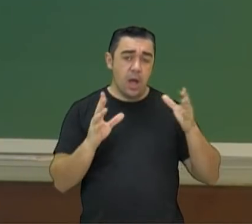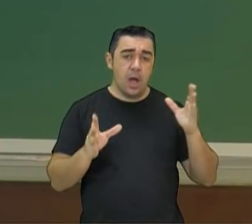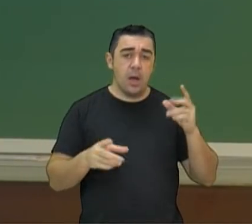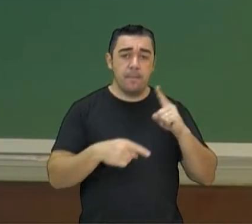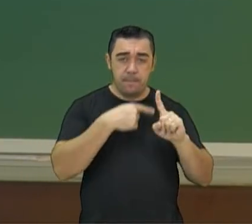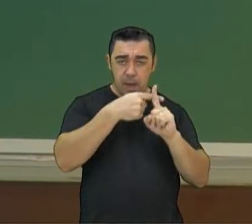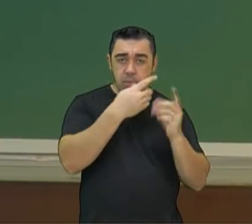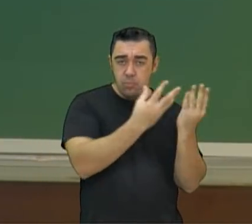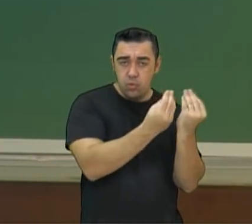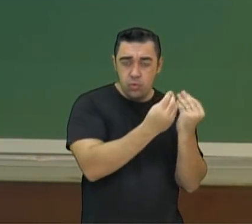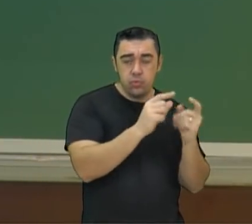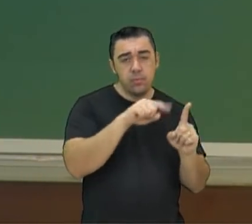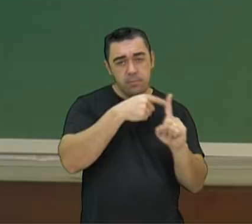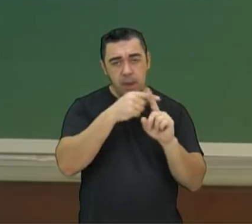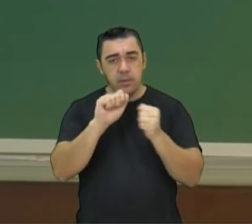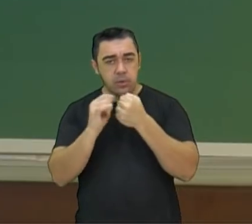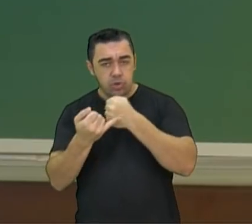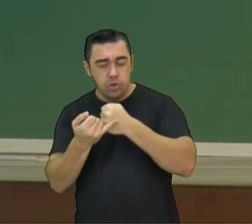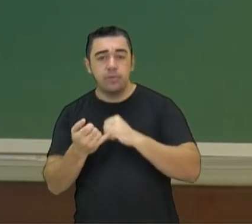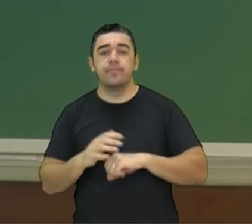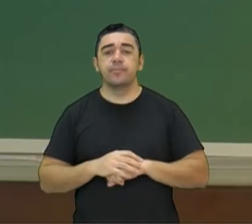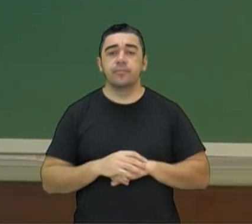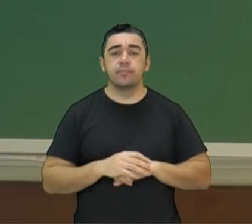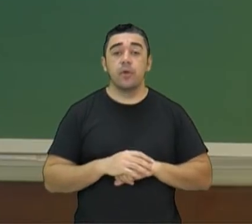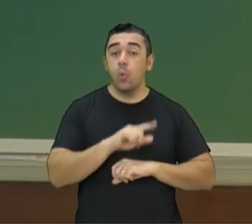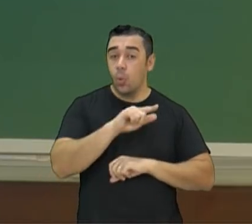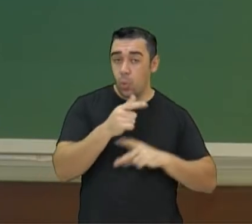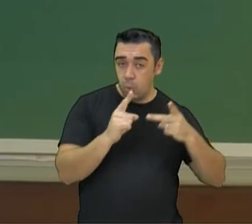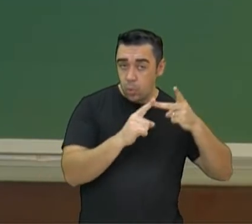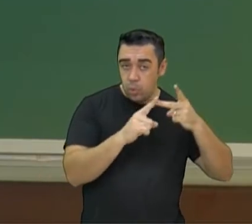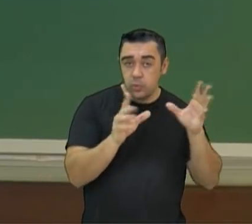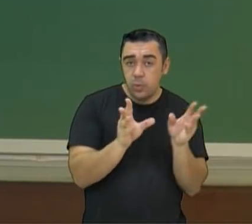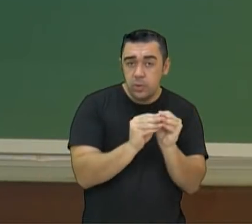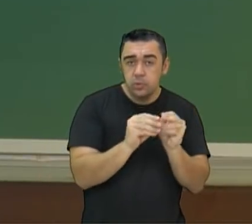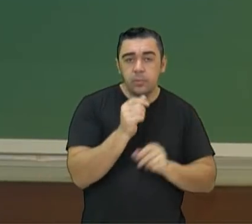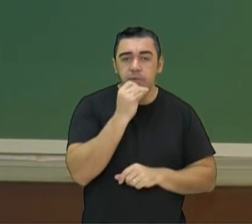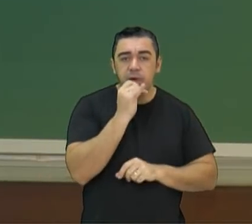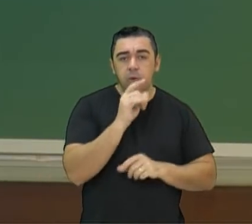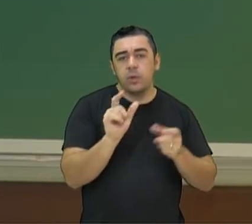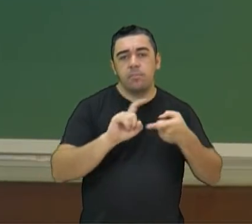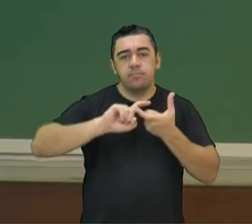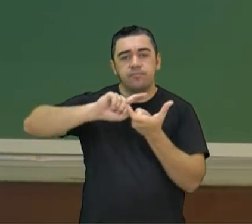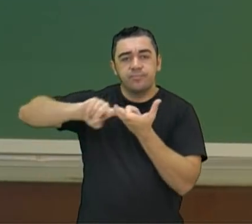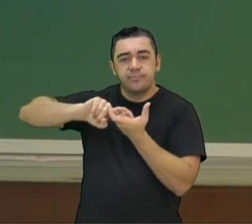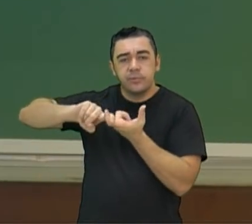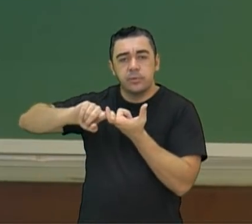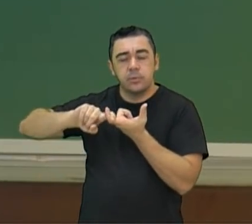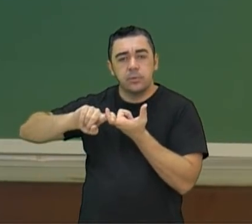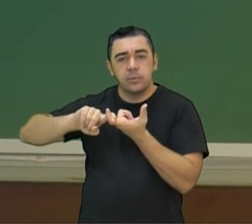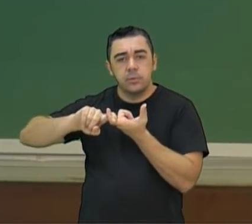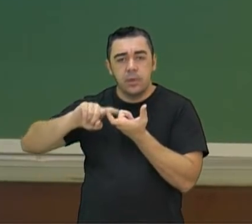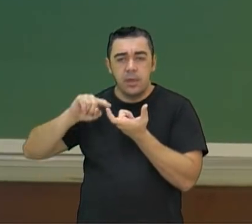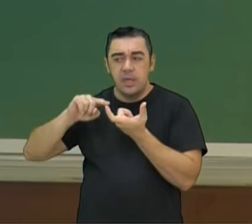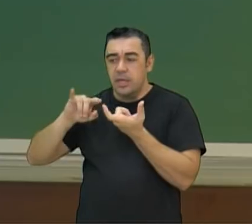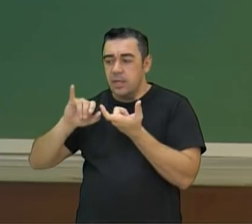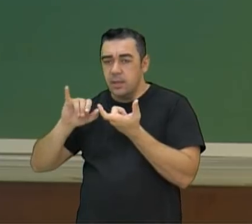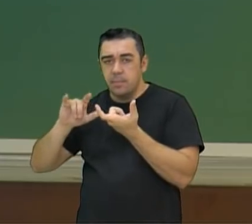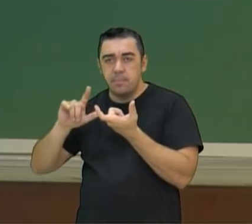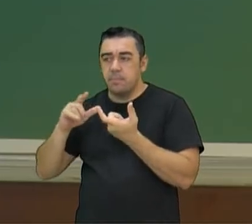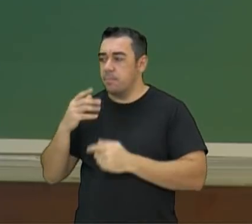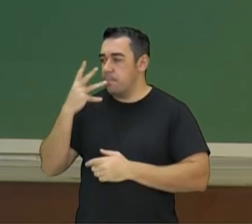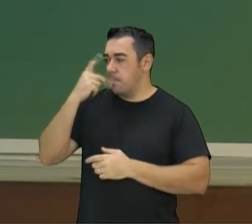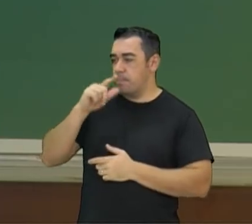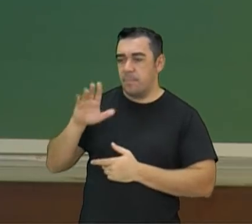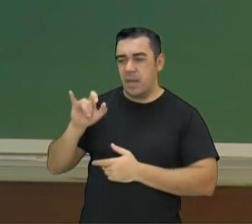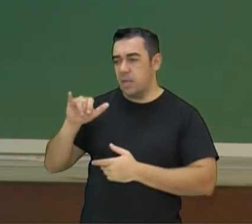o adjetivo. No sintético, eu faço uma síntese, um resumo e acrescento um sufixo, né? Então, ele é inteligentíssimo, belíssimo